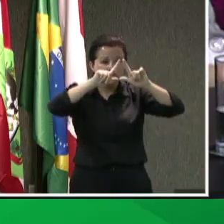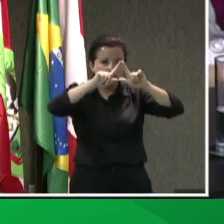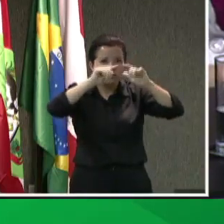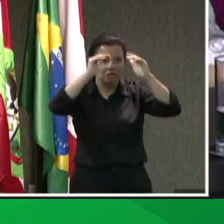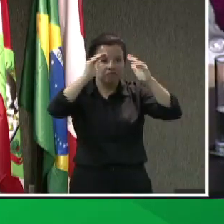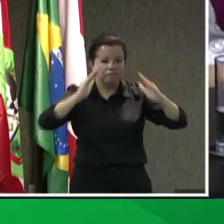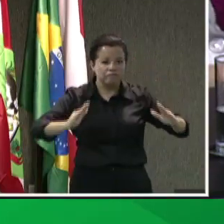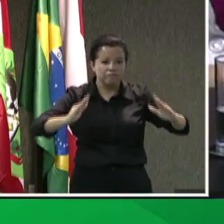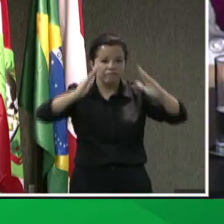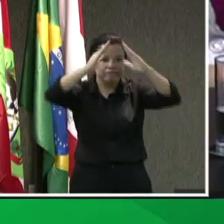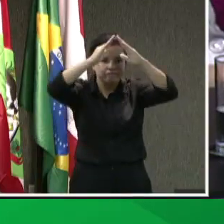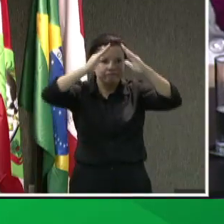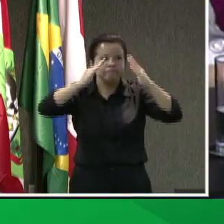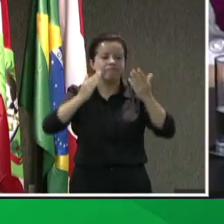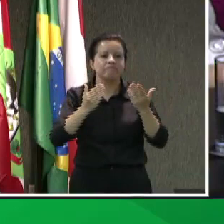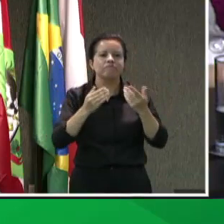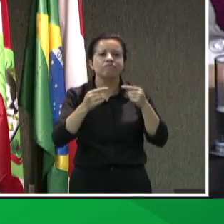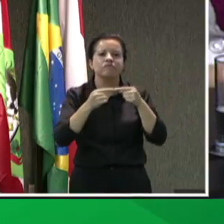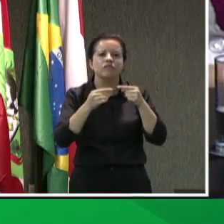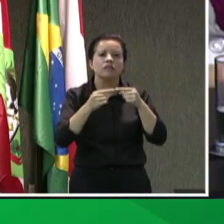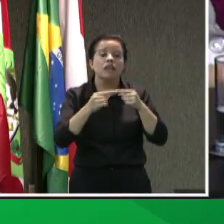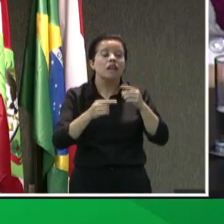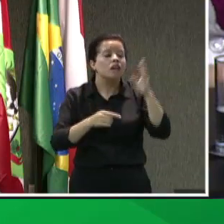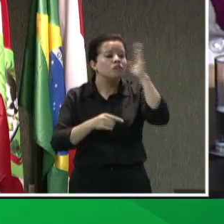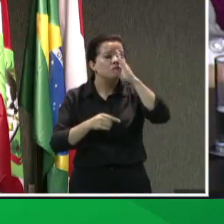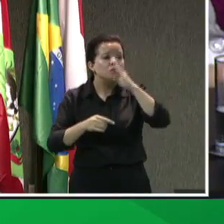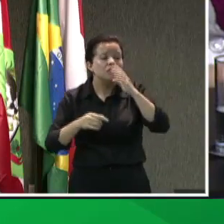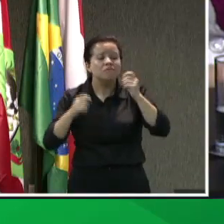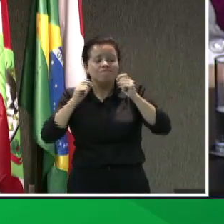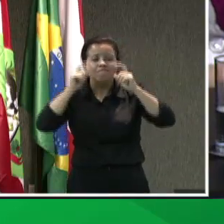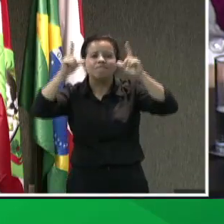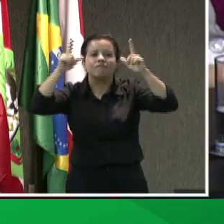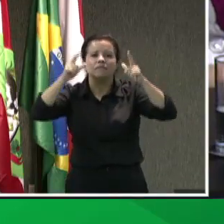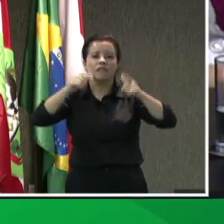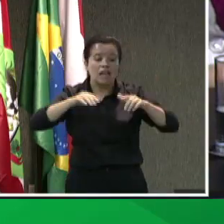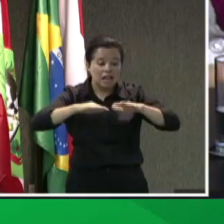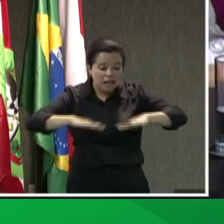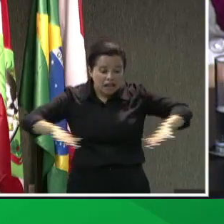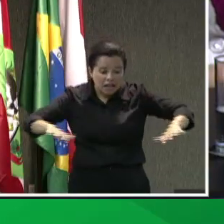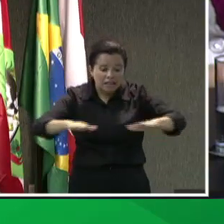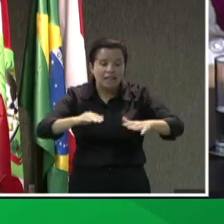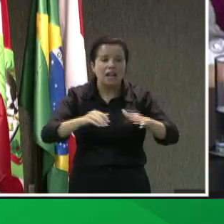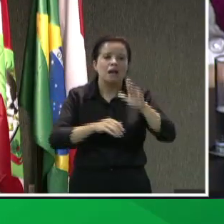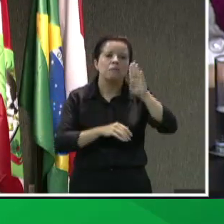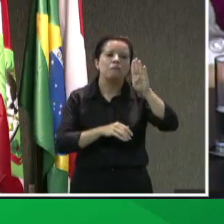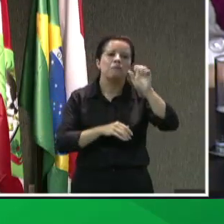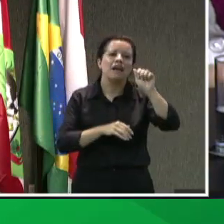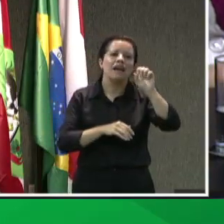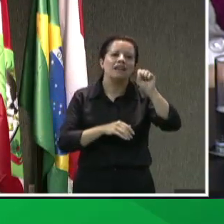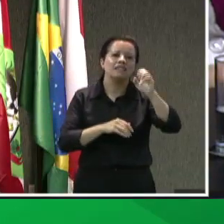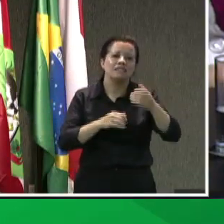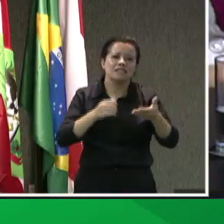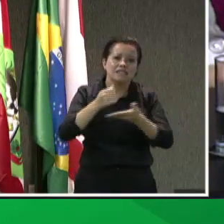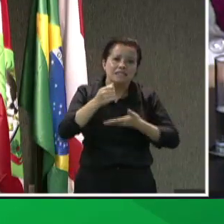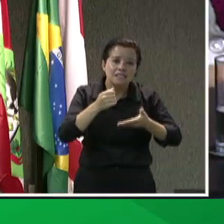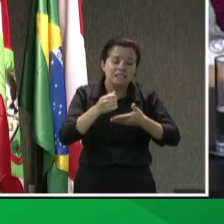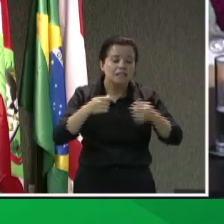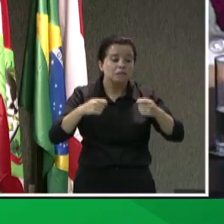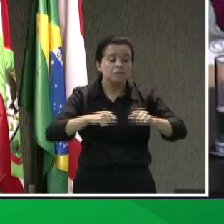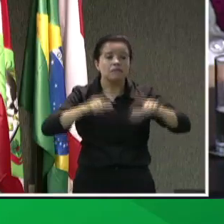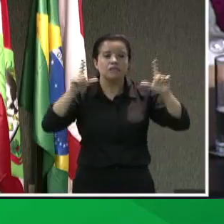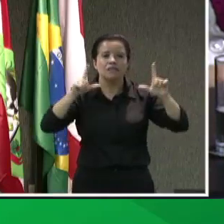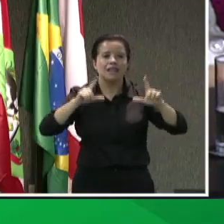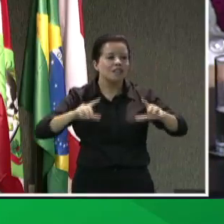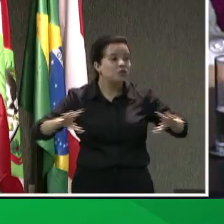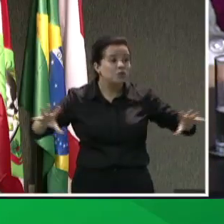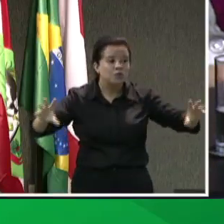O Brasil inteiro precisa acordar. Essa pirâmide precisa, a base da pirâmide precisa acordar. E todas as minorias estão na